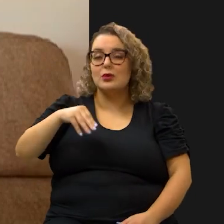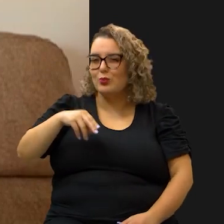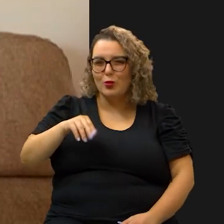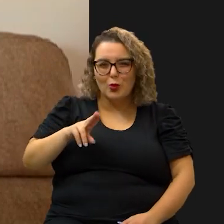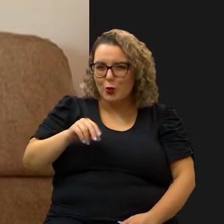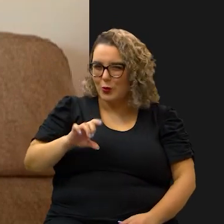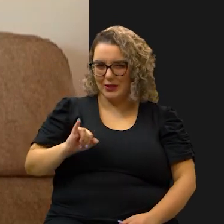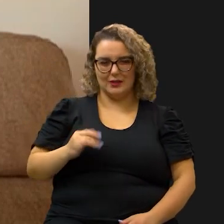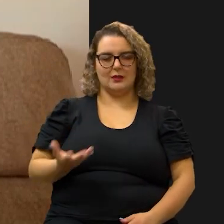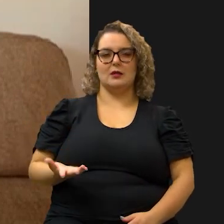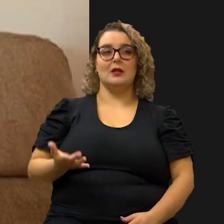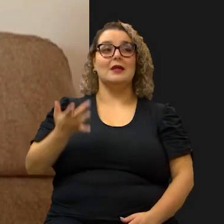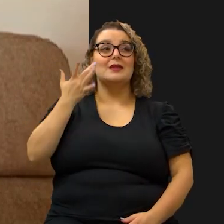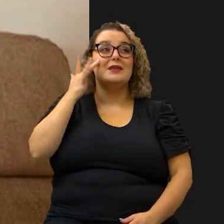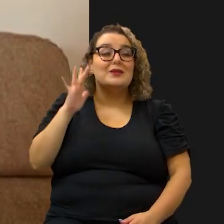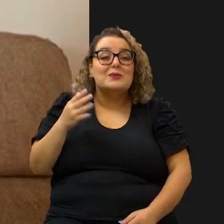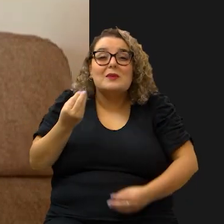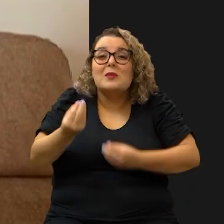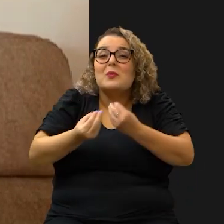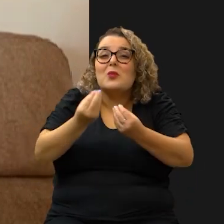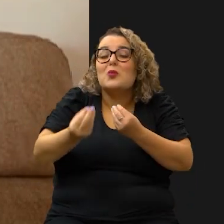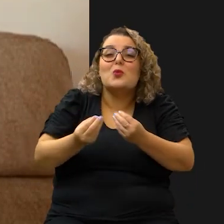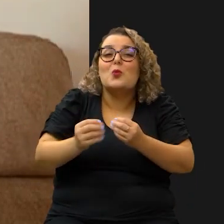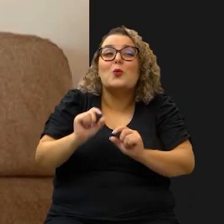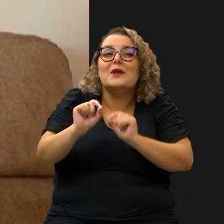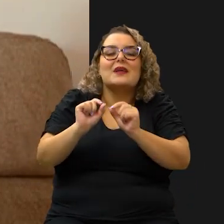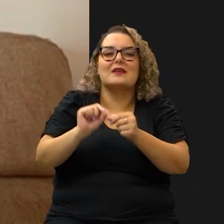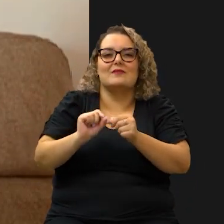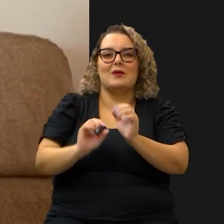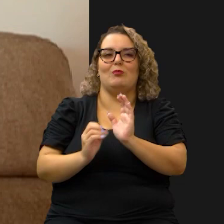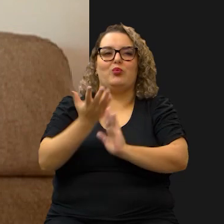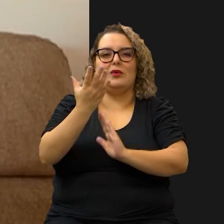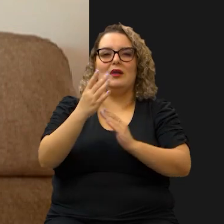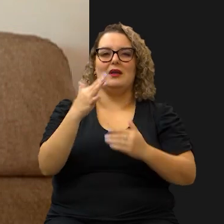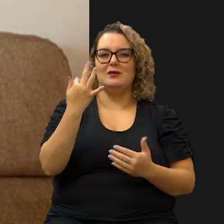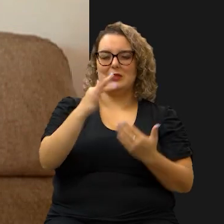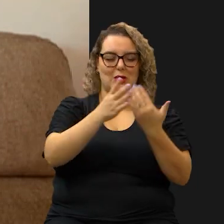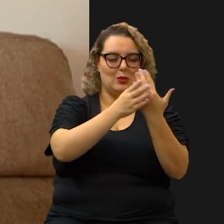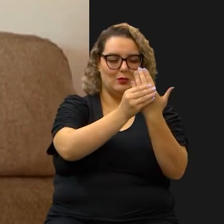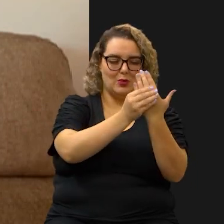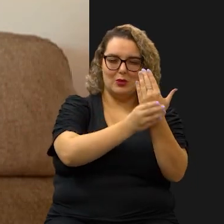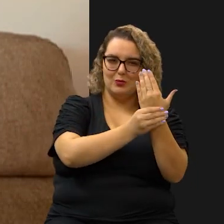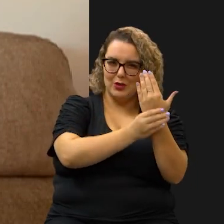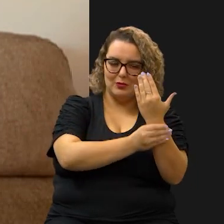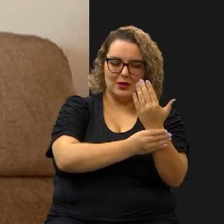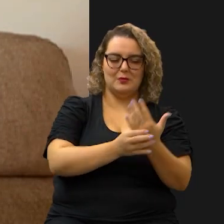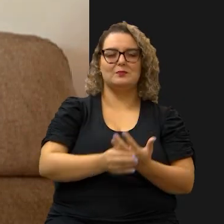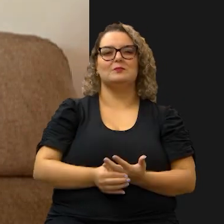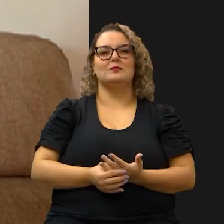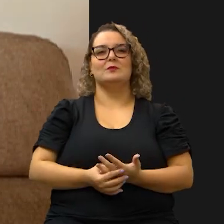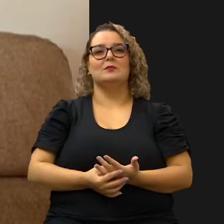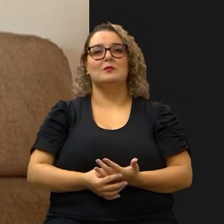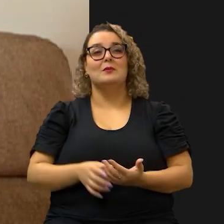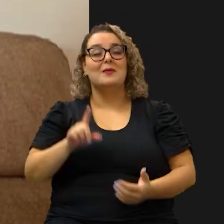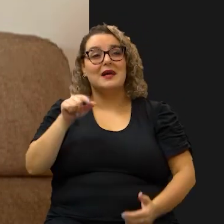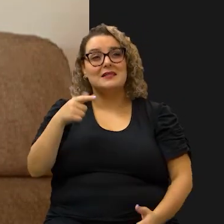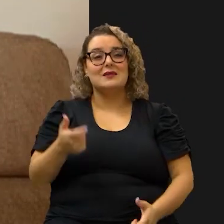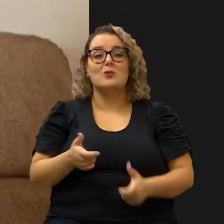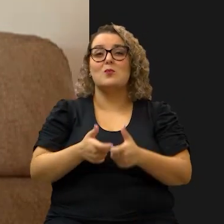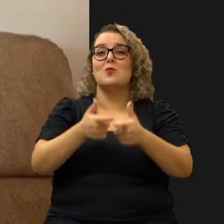muito esclarecidas. A gente não sabe muito bem ao certo o que desencadeia a fibromialgia. Mas